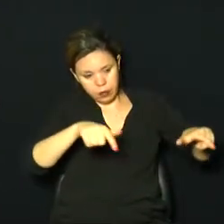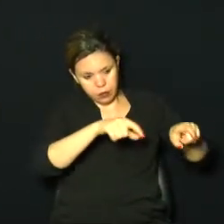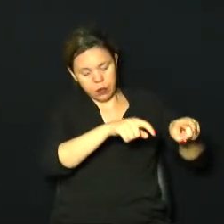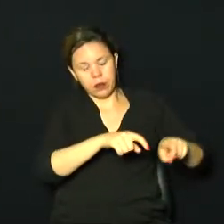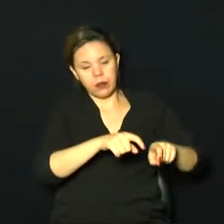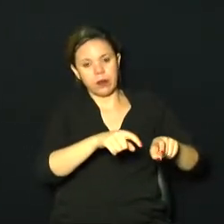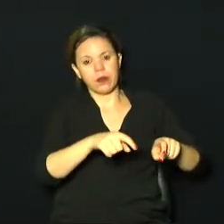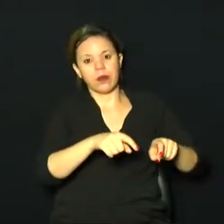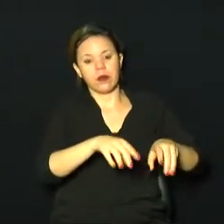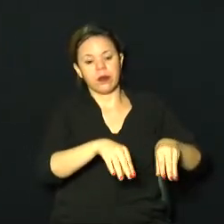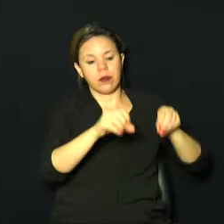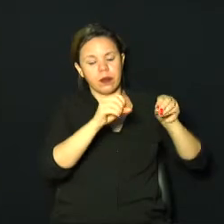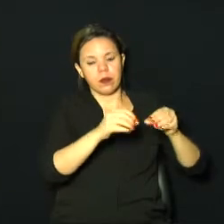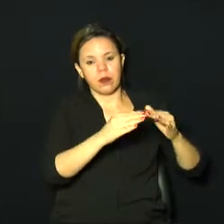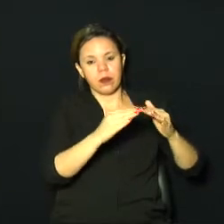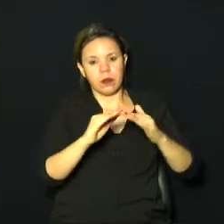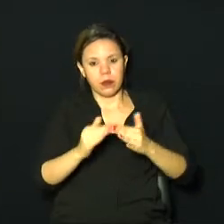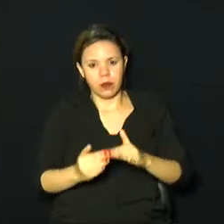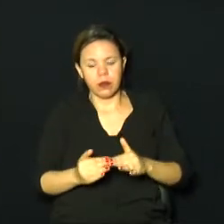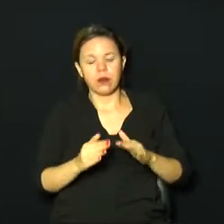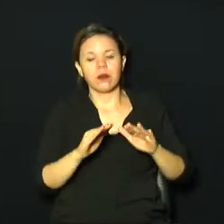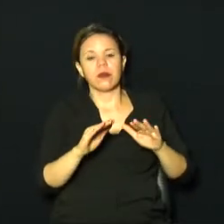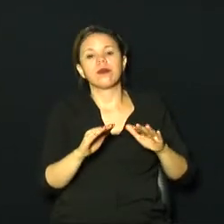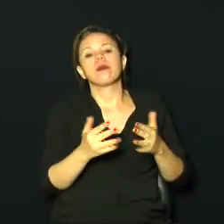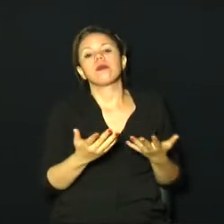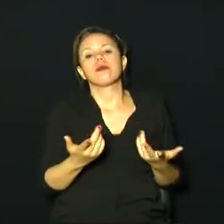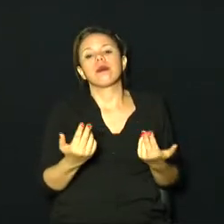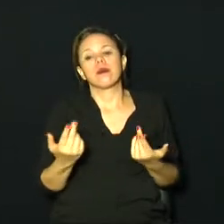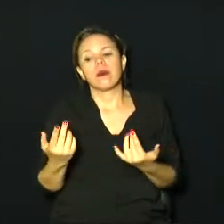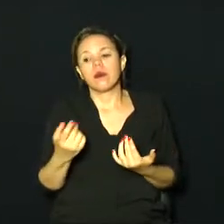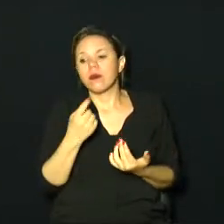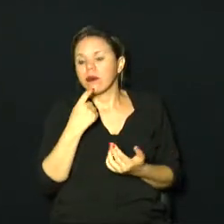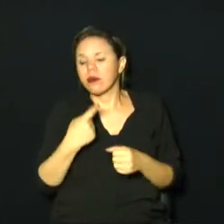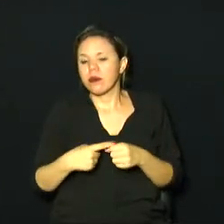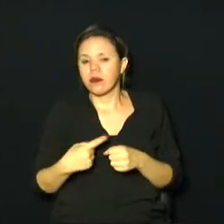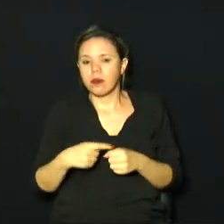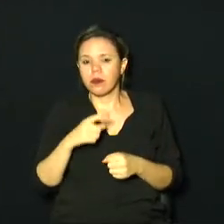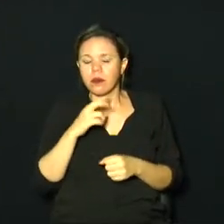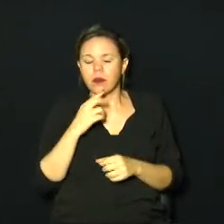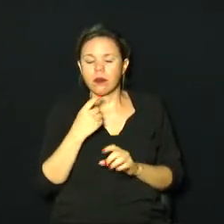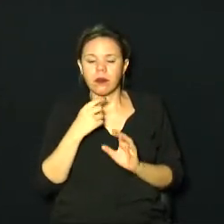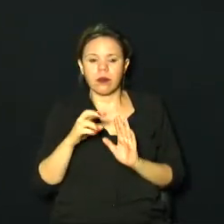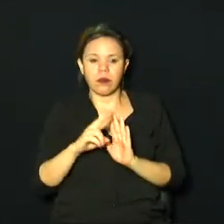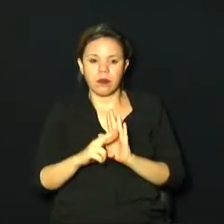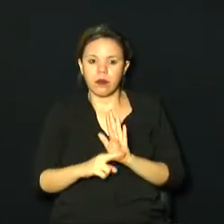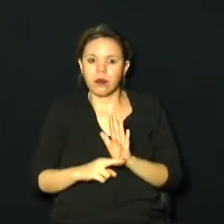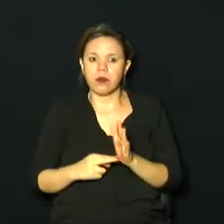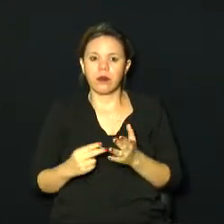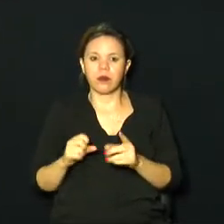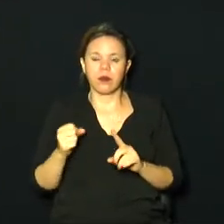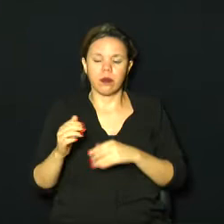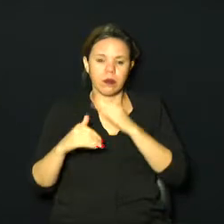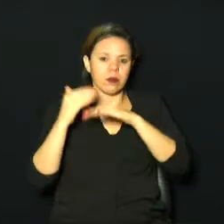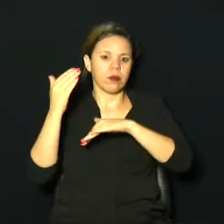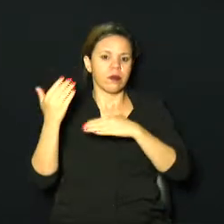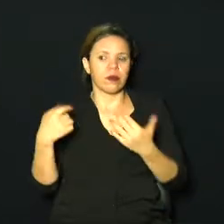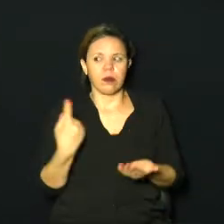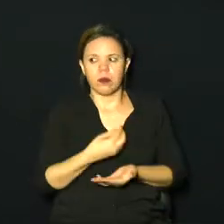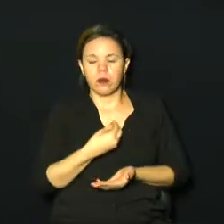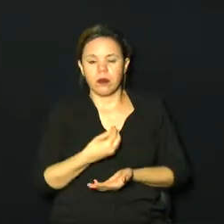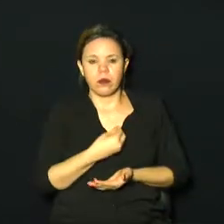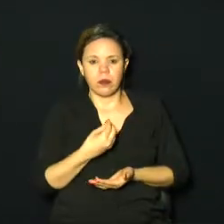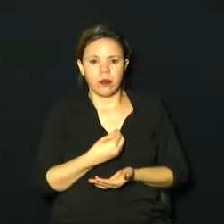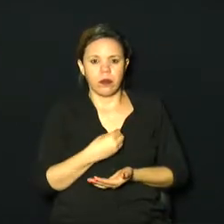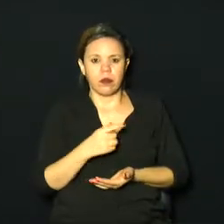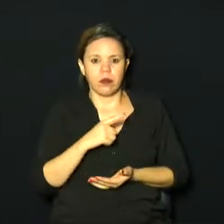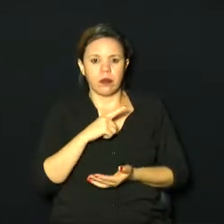porque, infelizmente, o município de Campinas, assim como é a regra do desenvolvimento na sociedade capitalista que a gente vive,